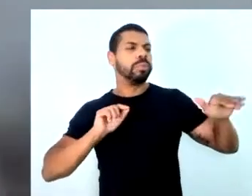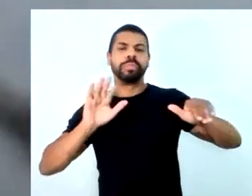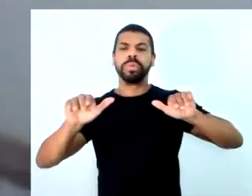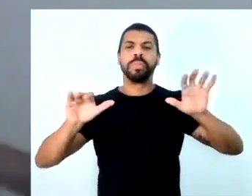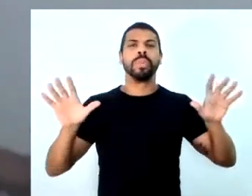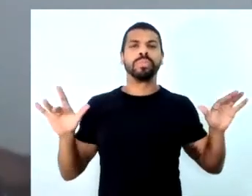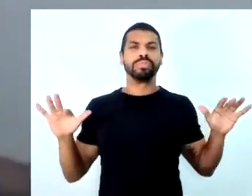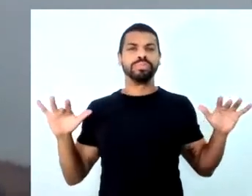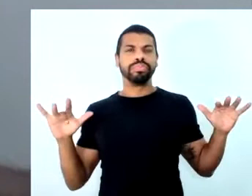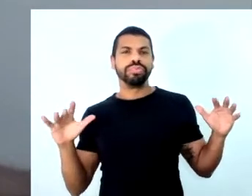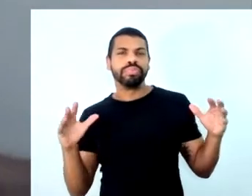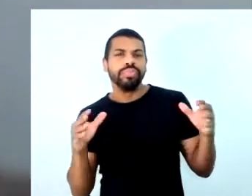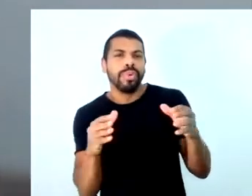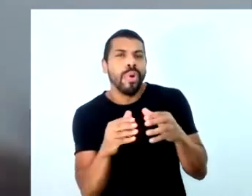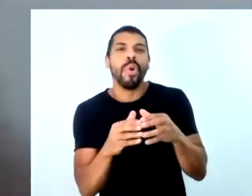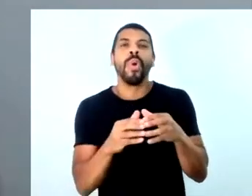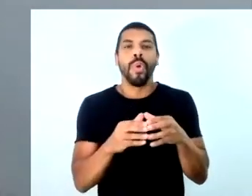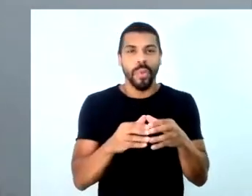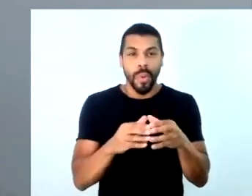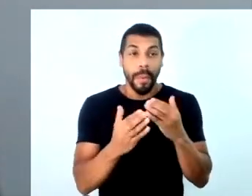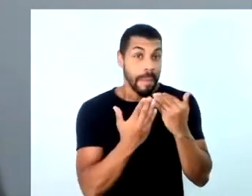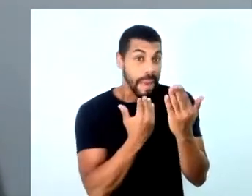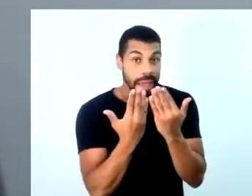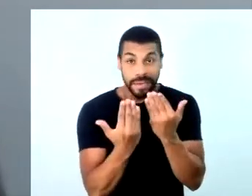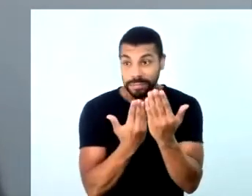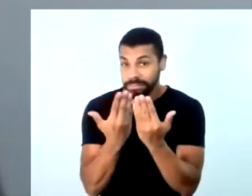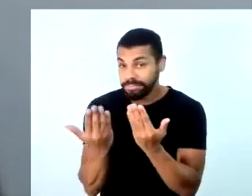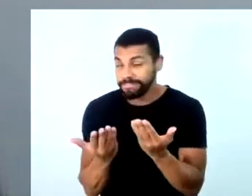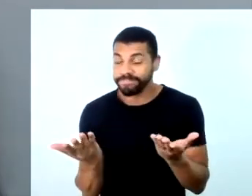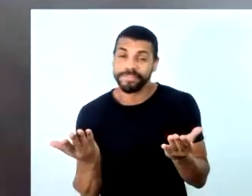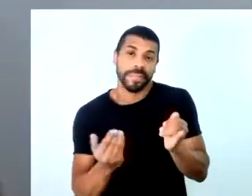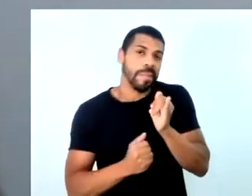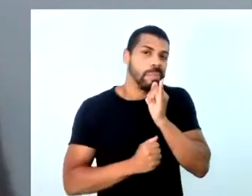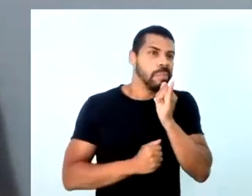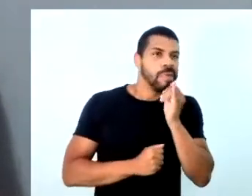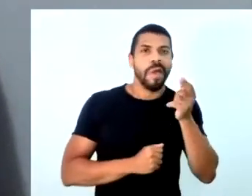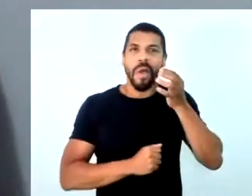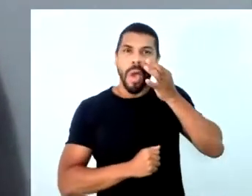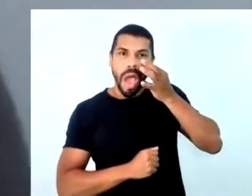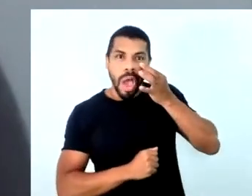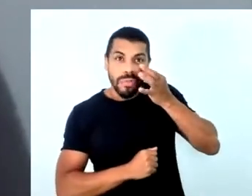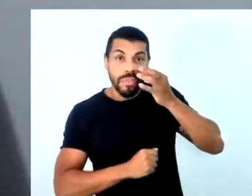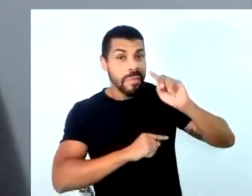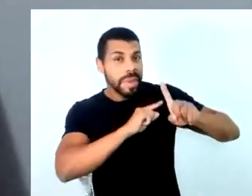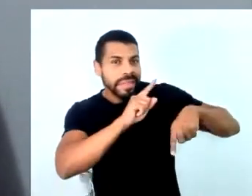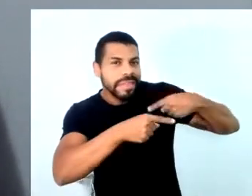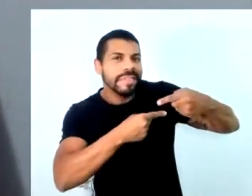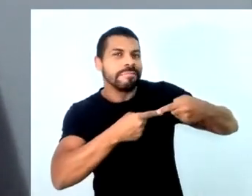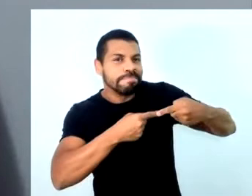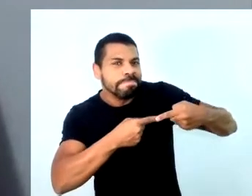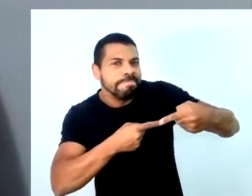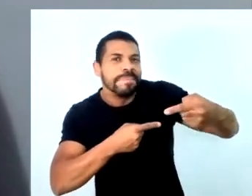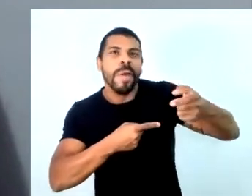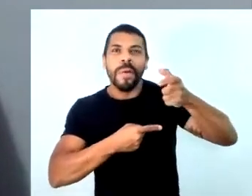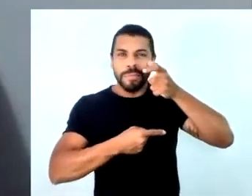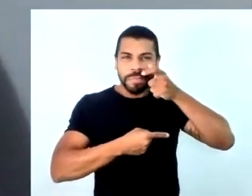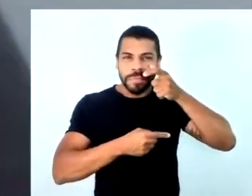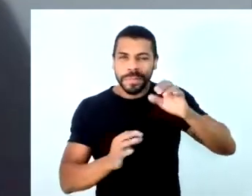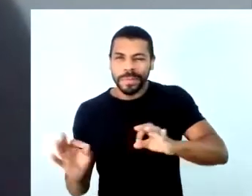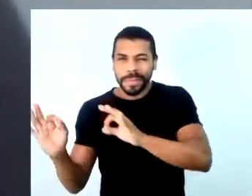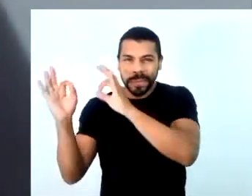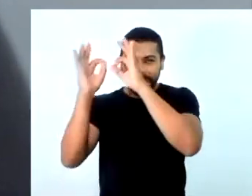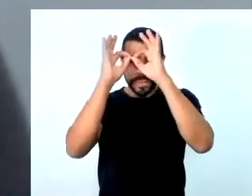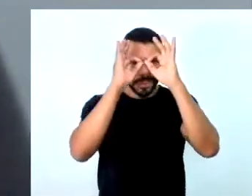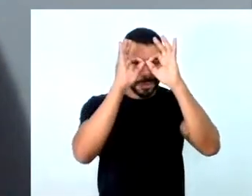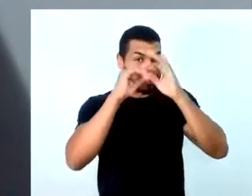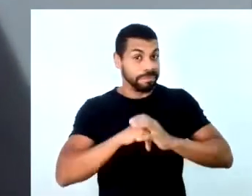é reunir todas essas masterclasses que a gente faz aqui para quem não puder assistir ao vivo, poder